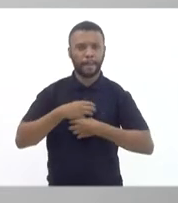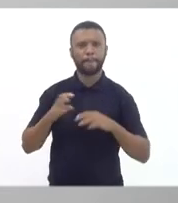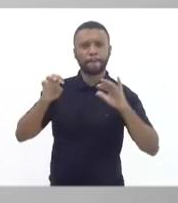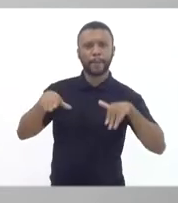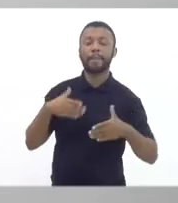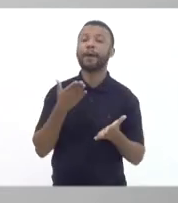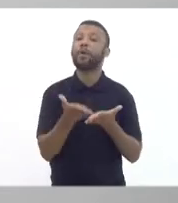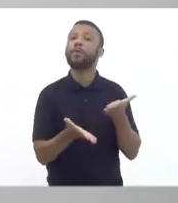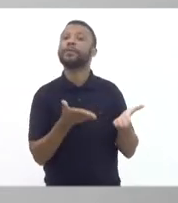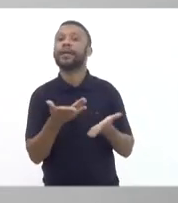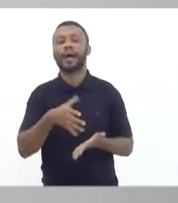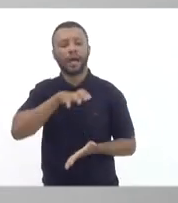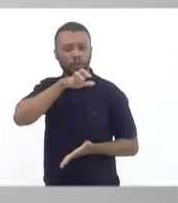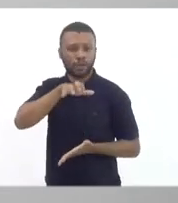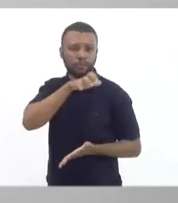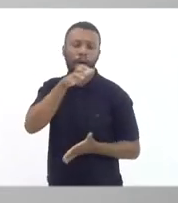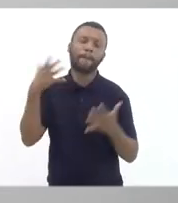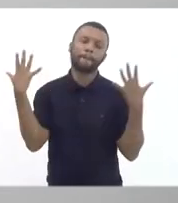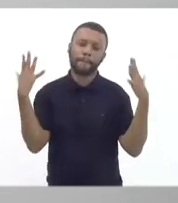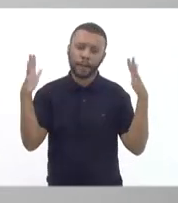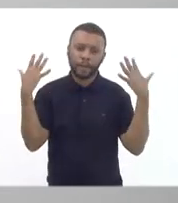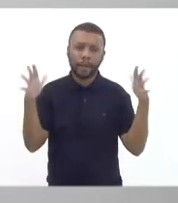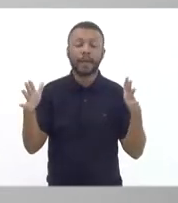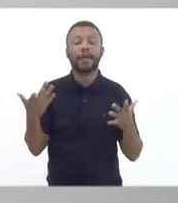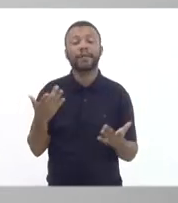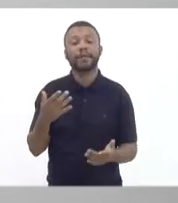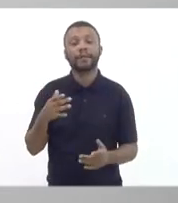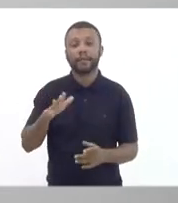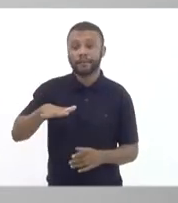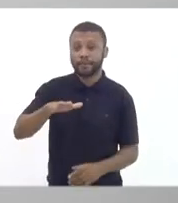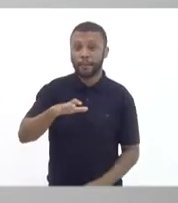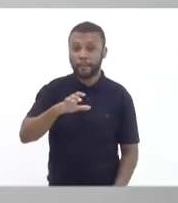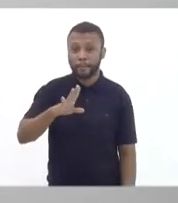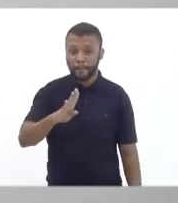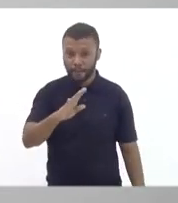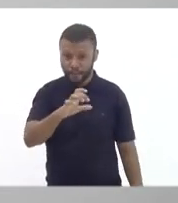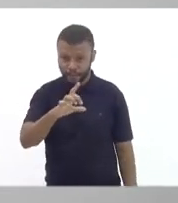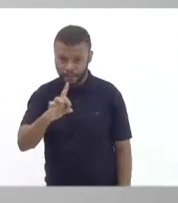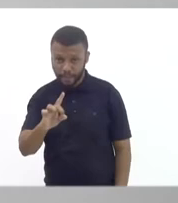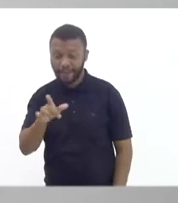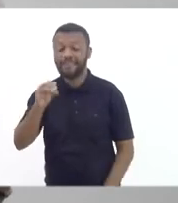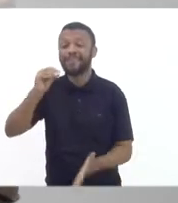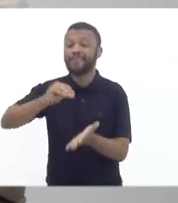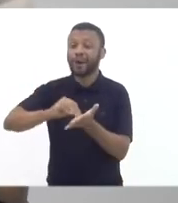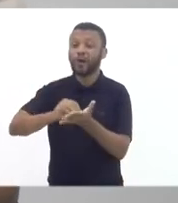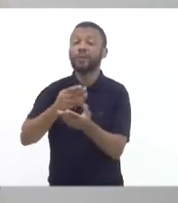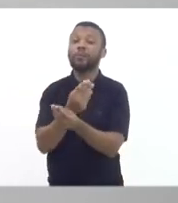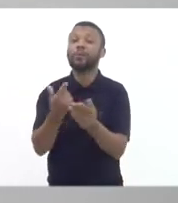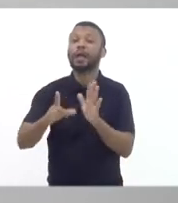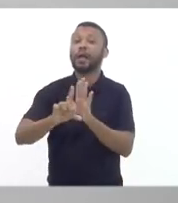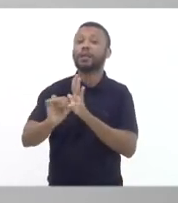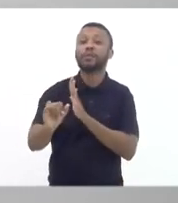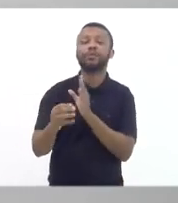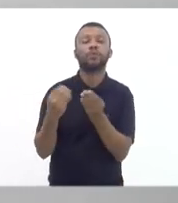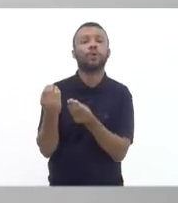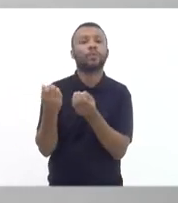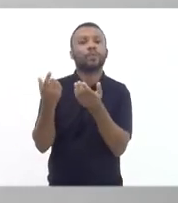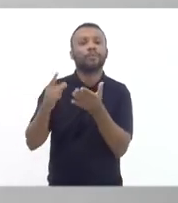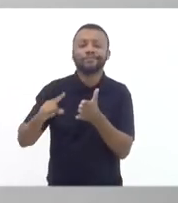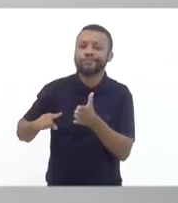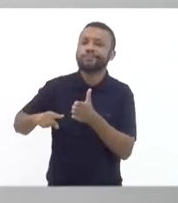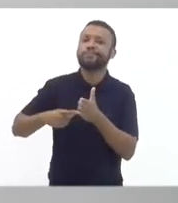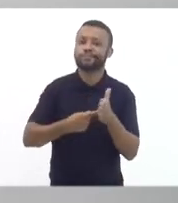animal. Parabéns. A Baixada Fluminense é muito carente na legislação de como fazer uma